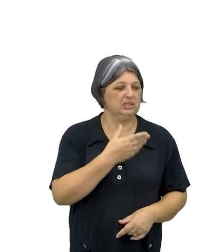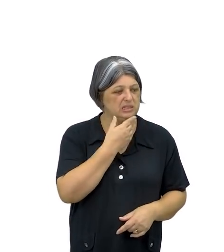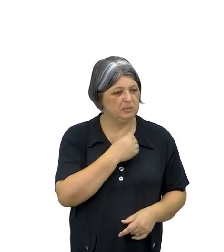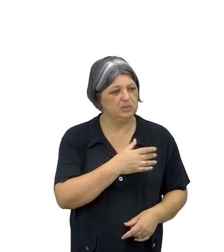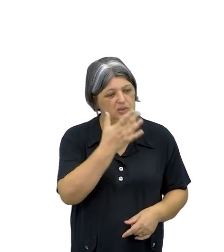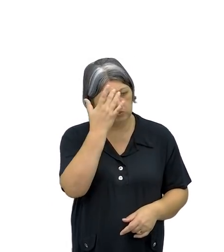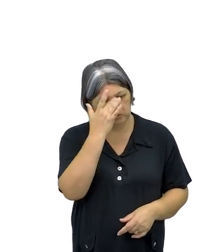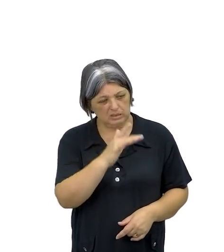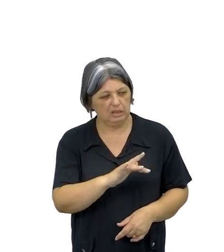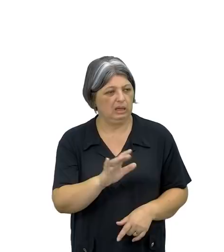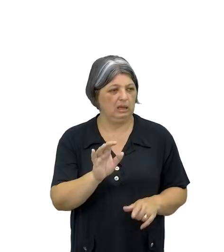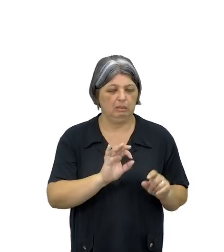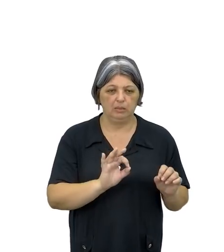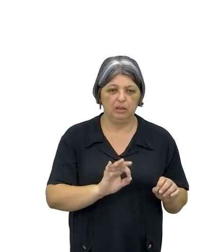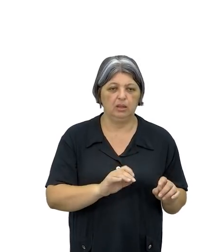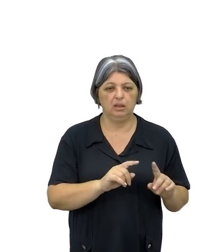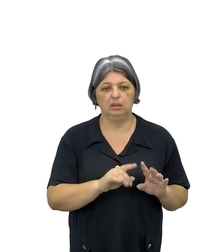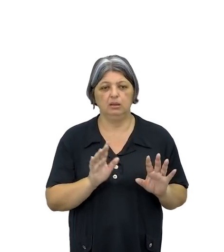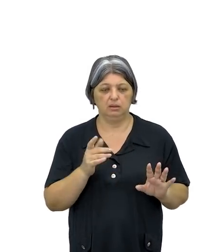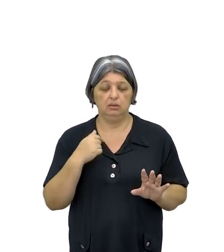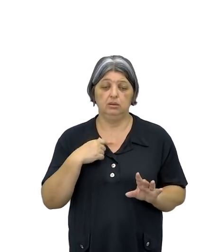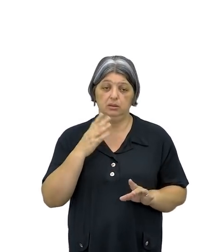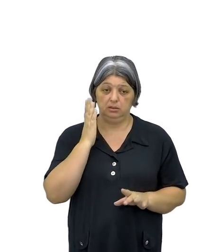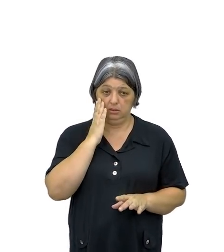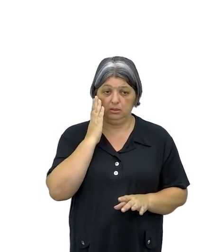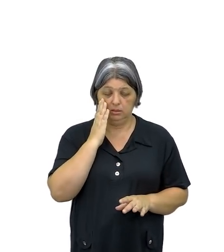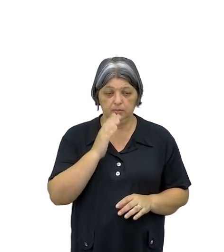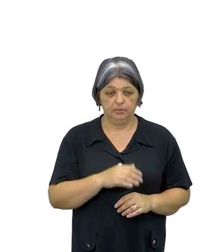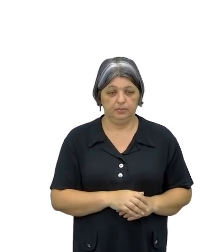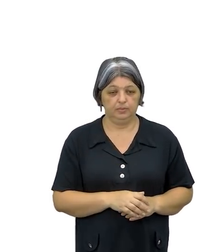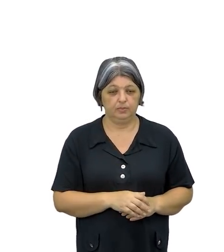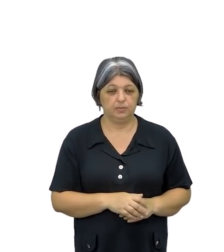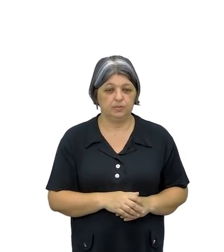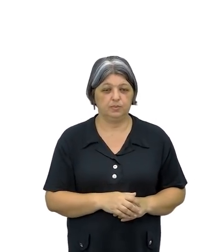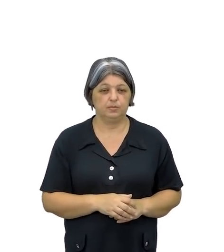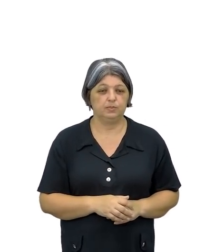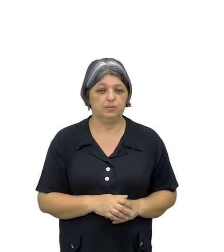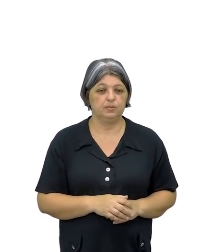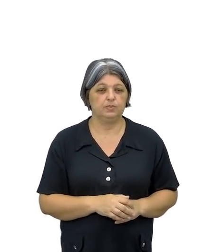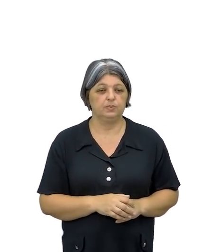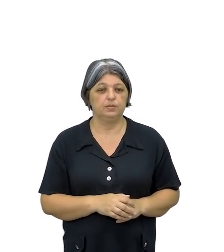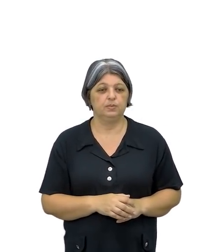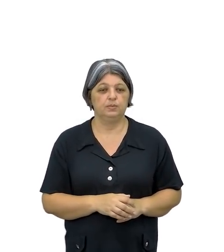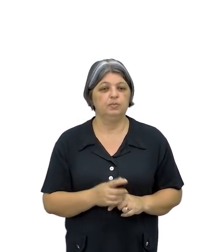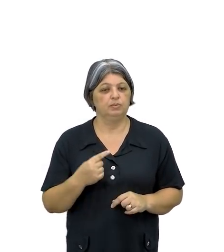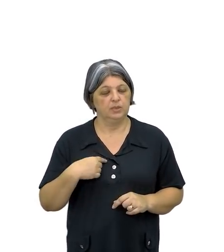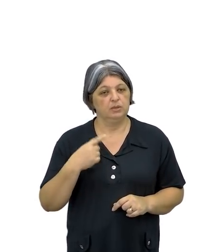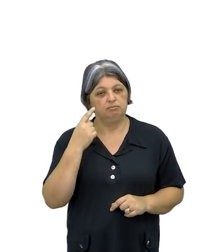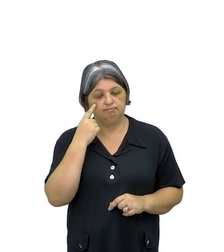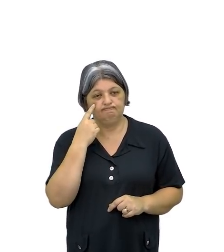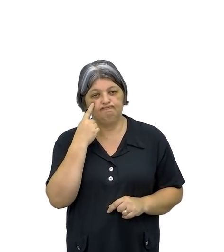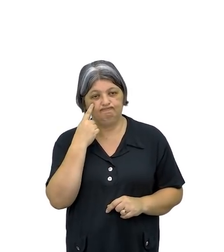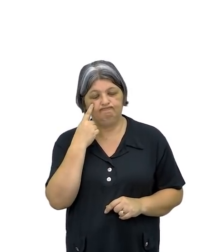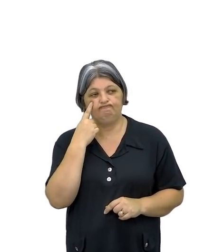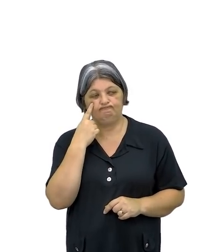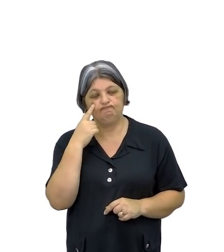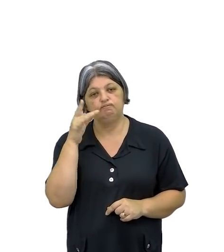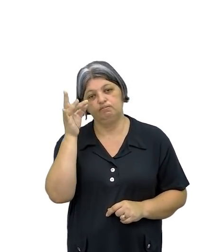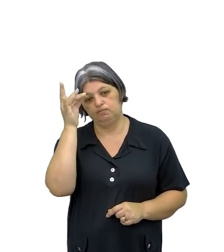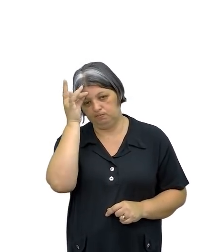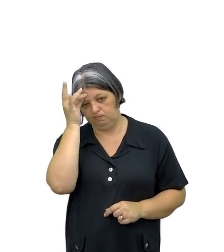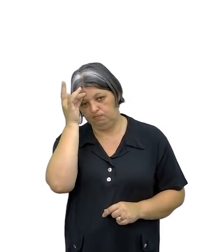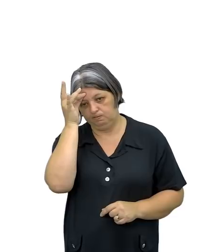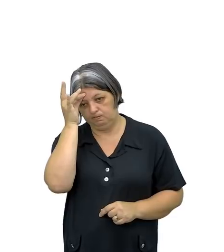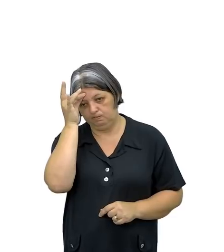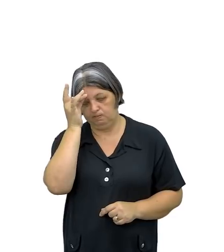que esse, né? Eu me lembro bastante disso no meu antigo primário, né? E eu guardo isso bem, bem forte dentro de